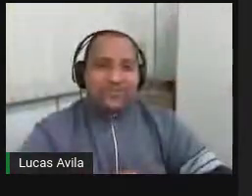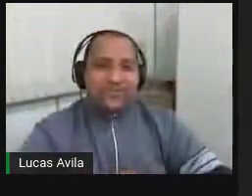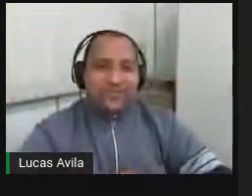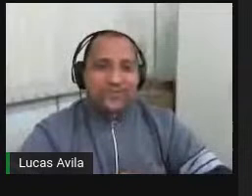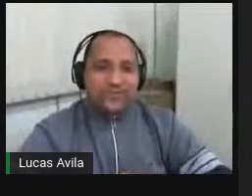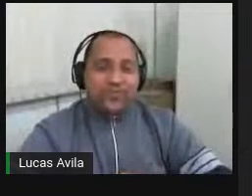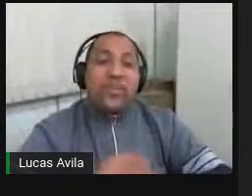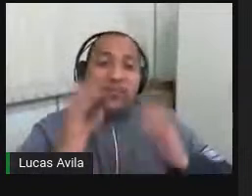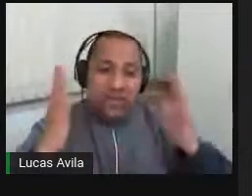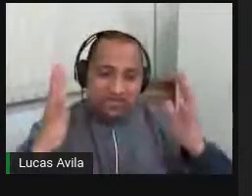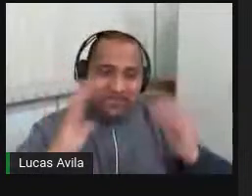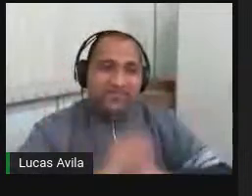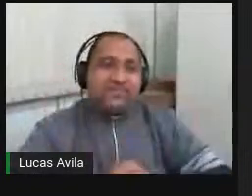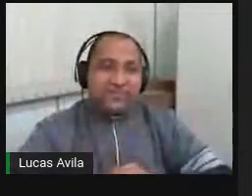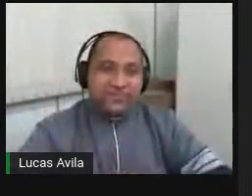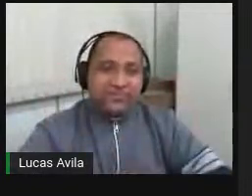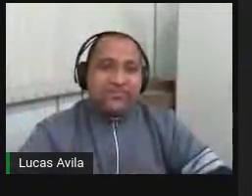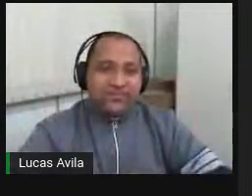Parabéns a todos.